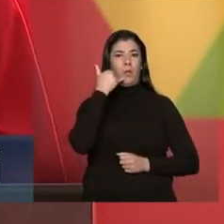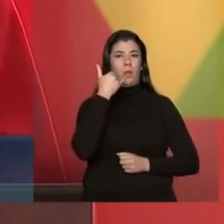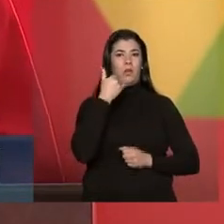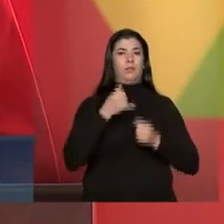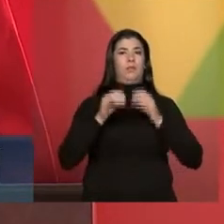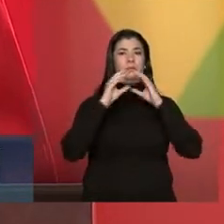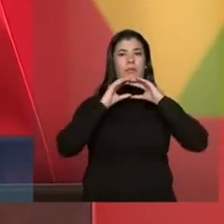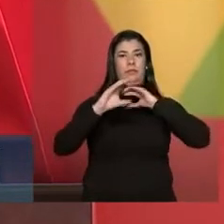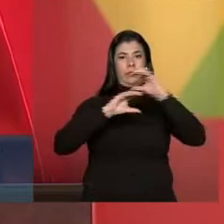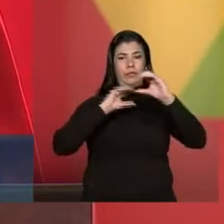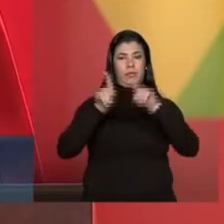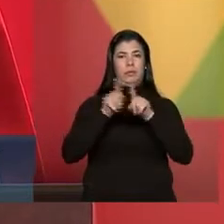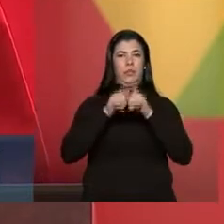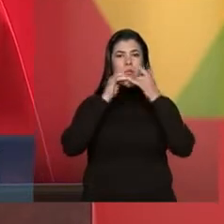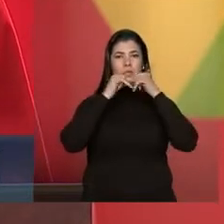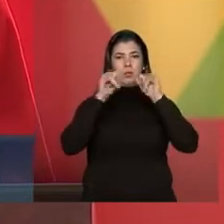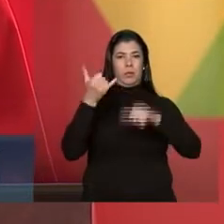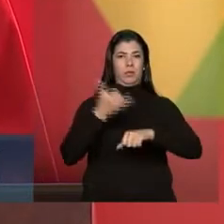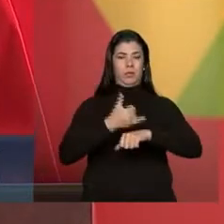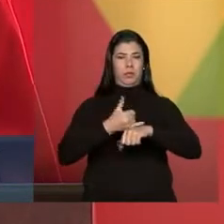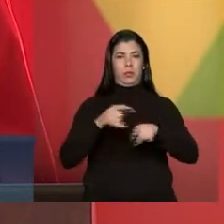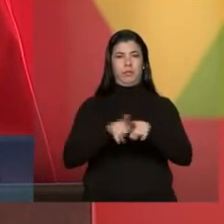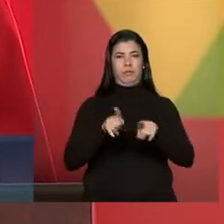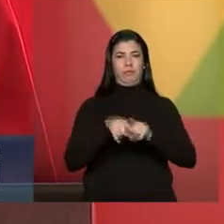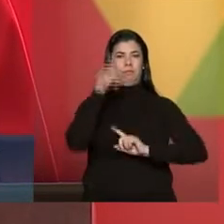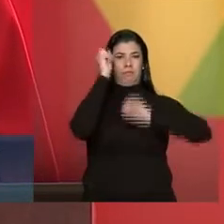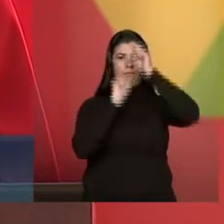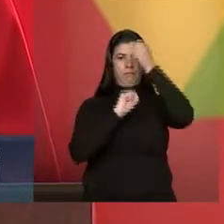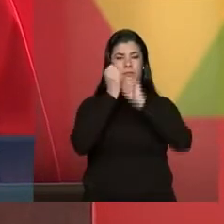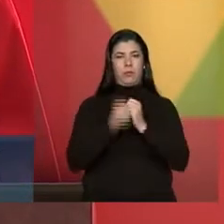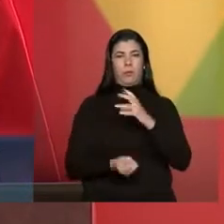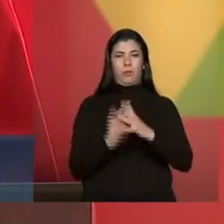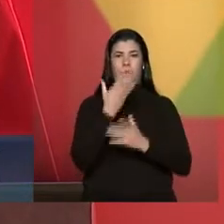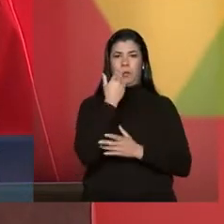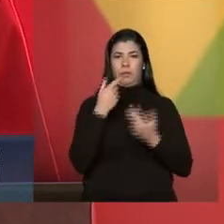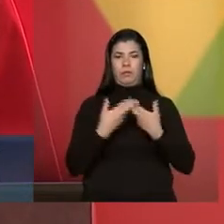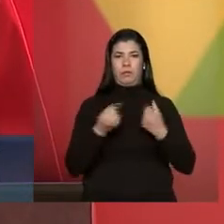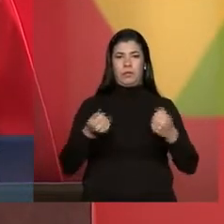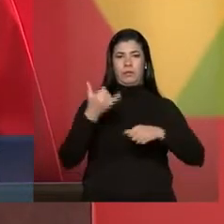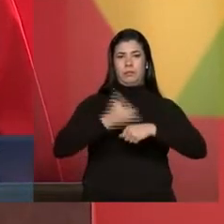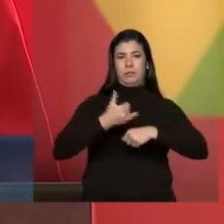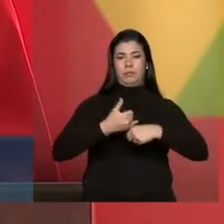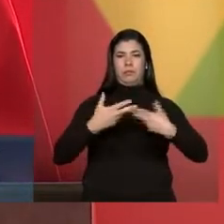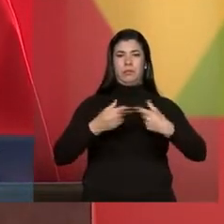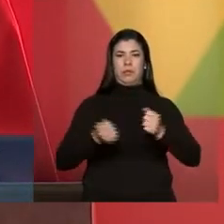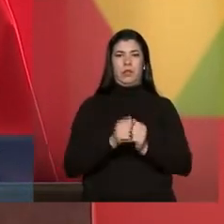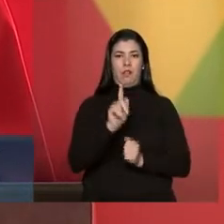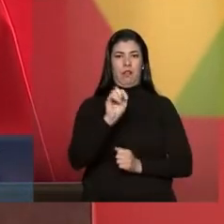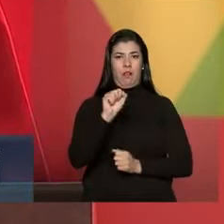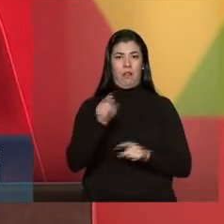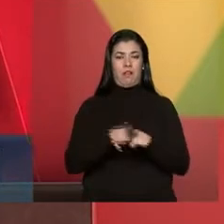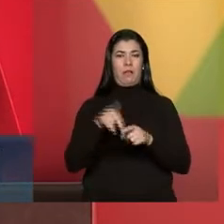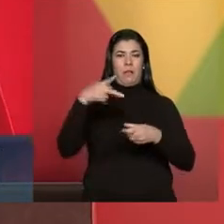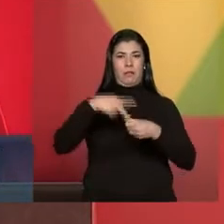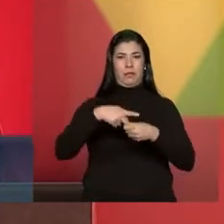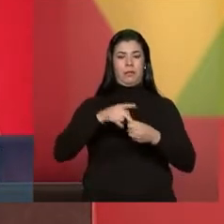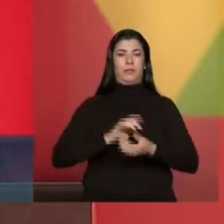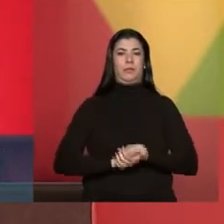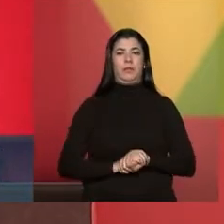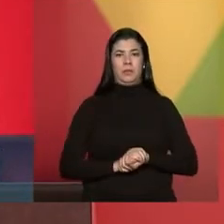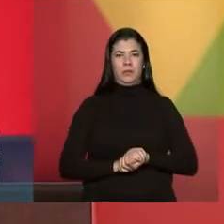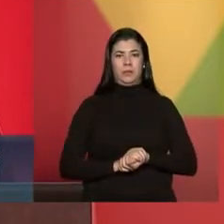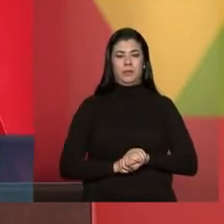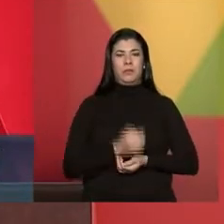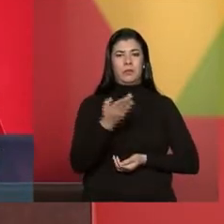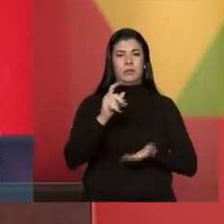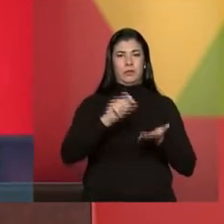telecomunicações, energia, siderurgia, indústria de alimentos, mineração, gás e petróleo.